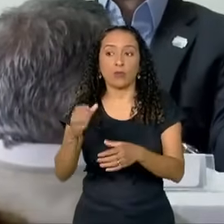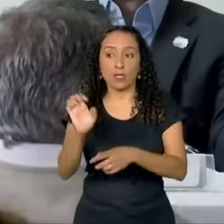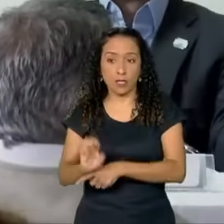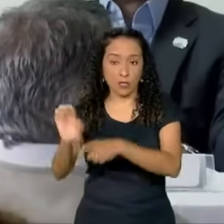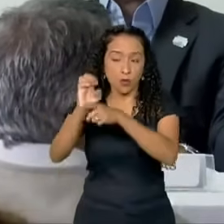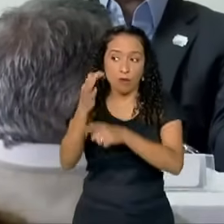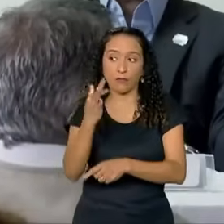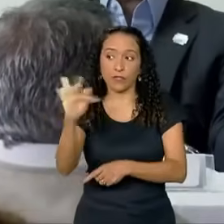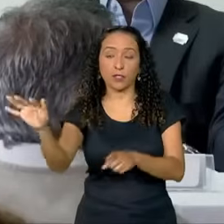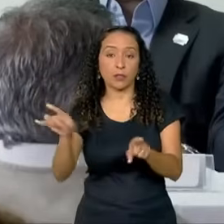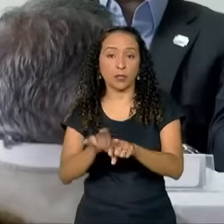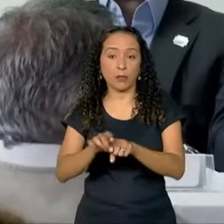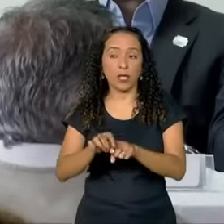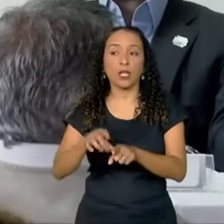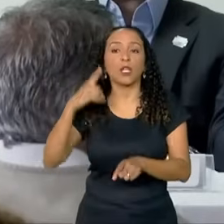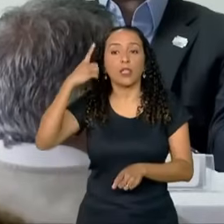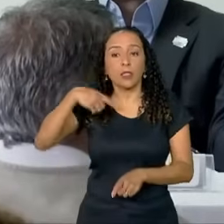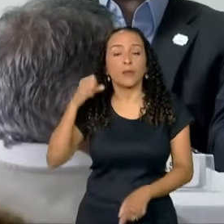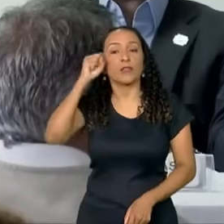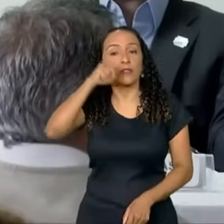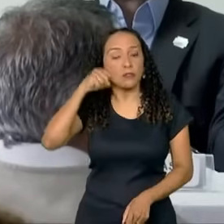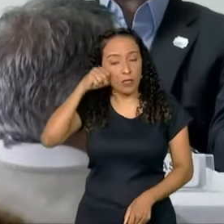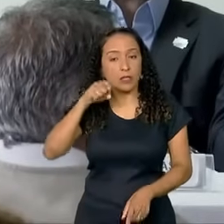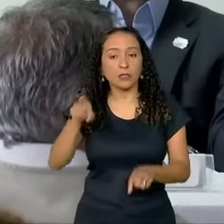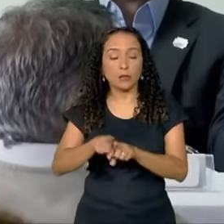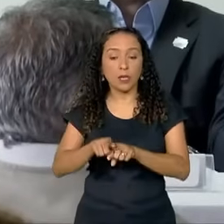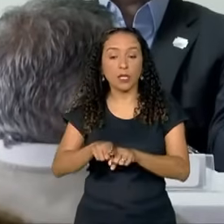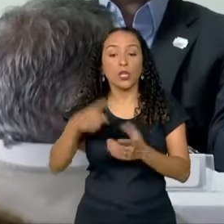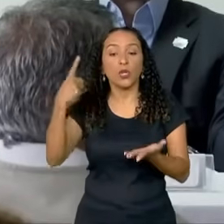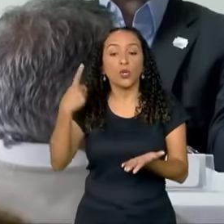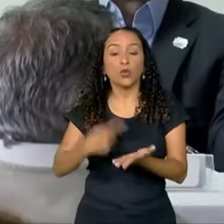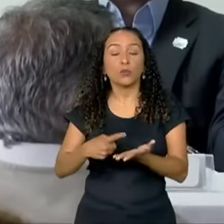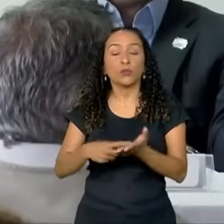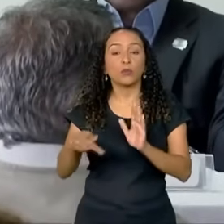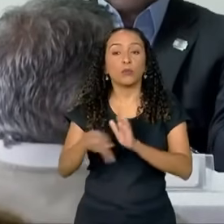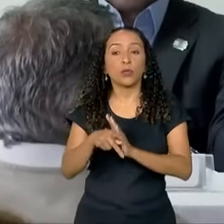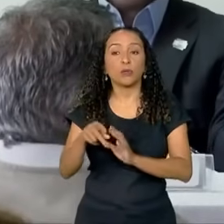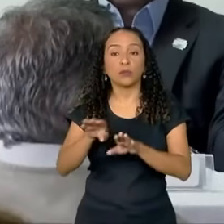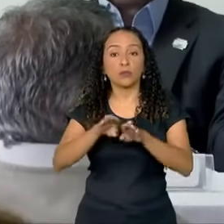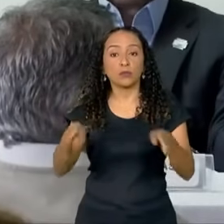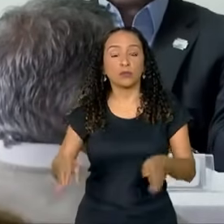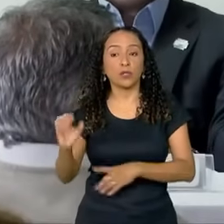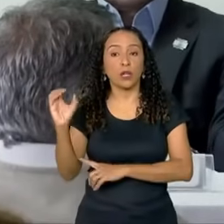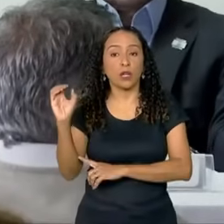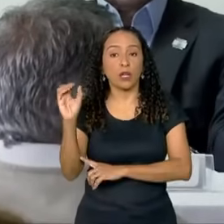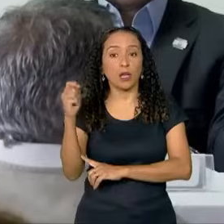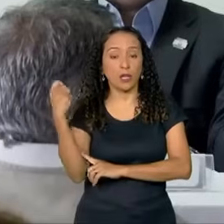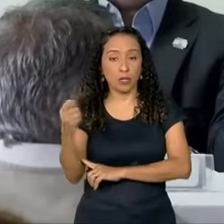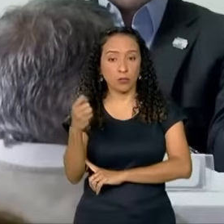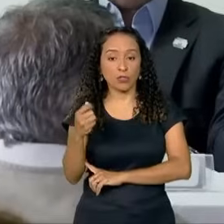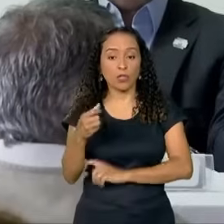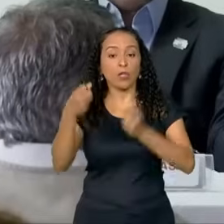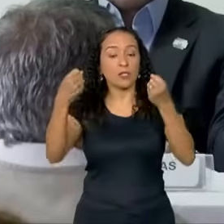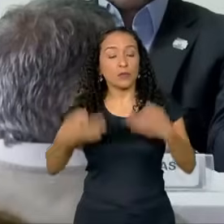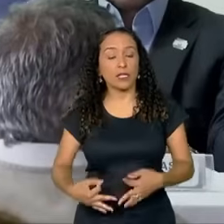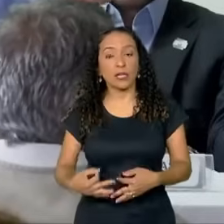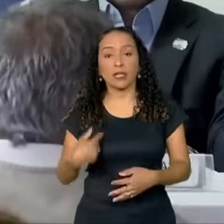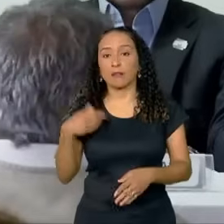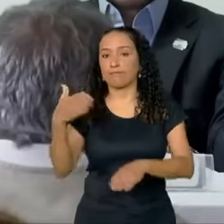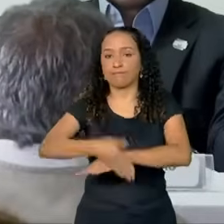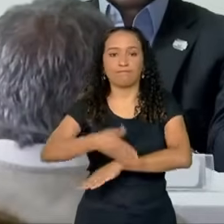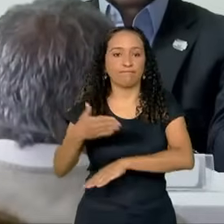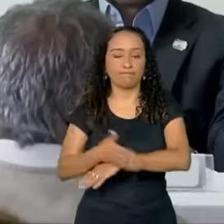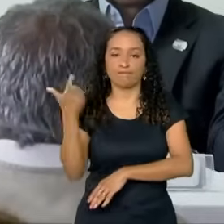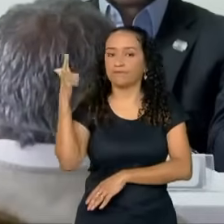convidada, deputados, senadores, deputado Marcon, que é o coordenador da bancada gaúcha, pediu, inclusive, que justificasse a sua não presença, porque ele